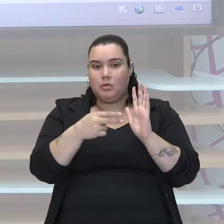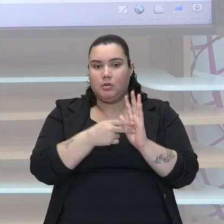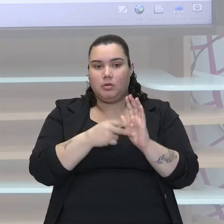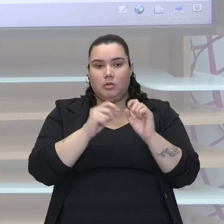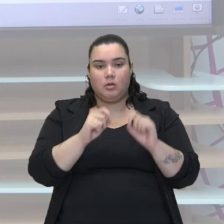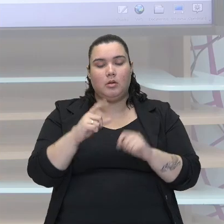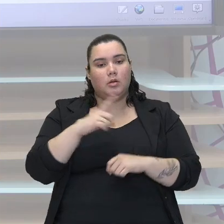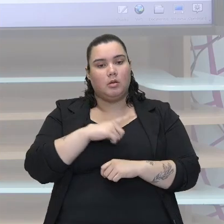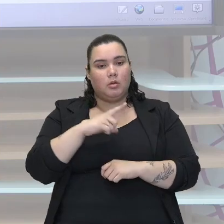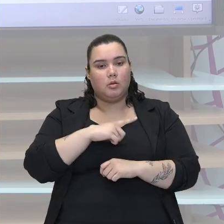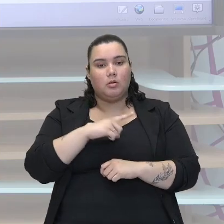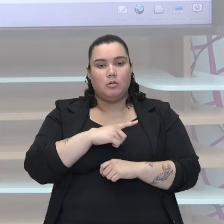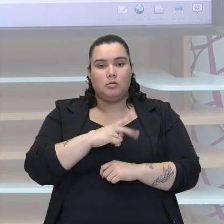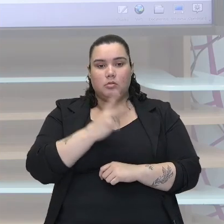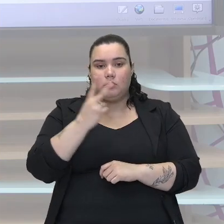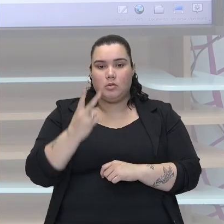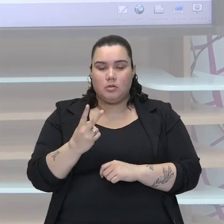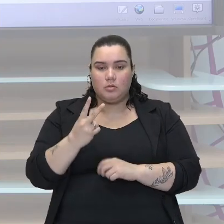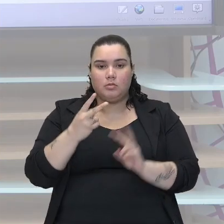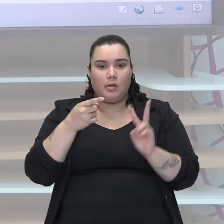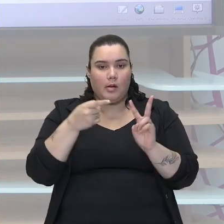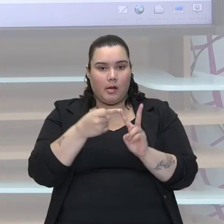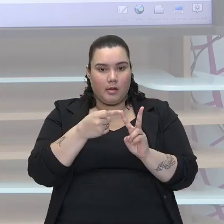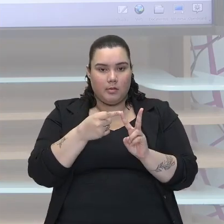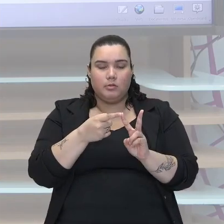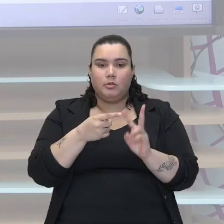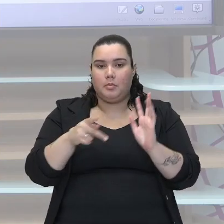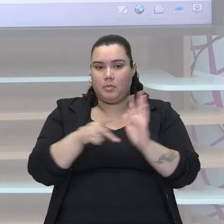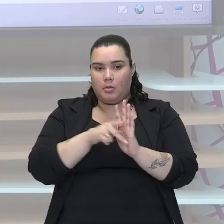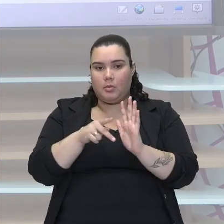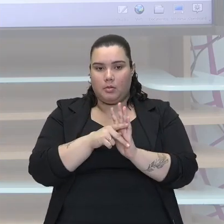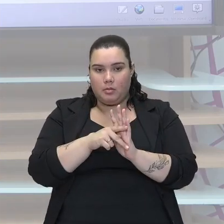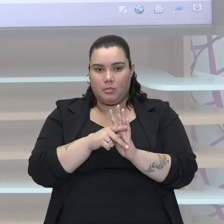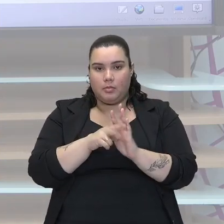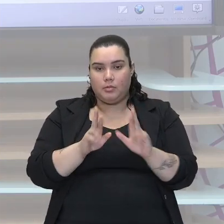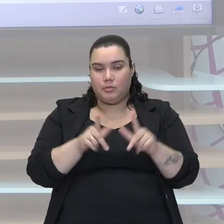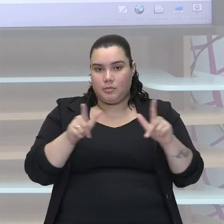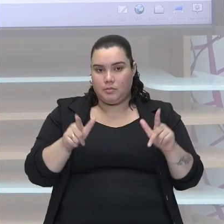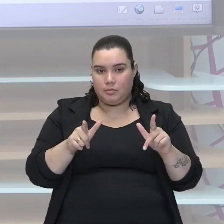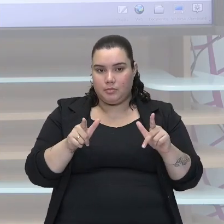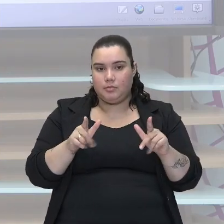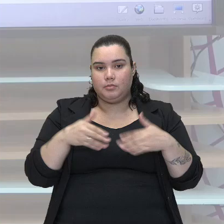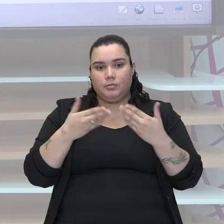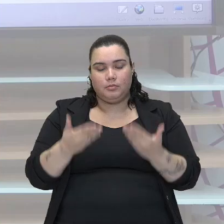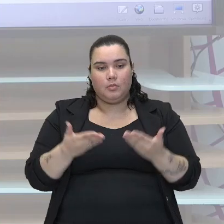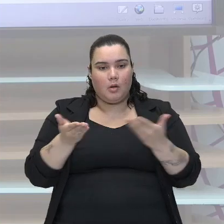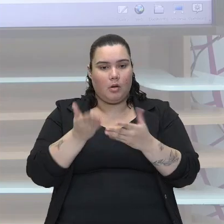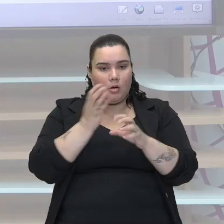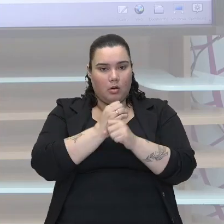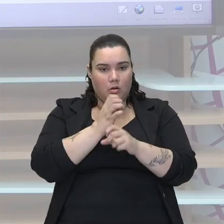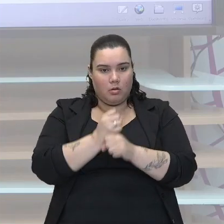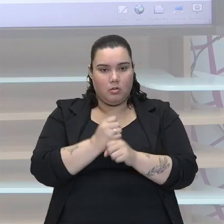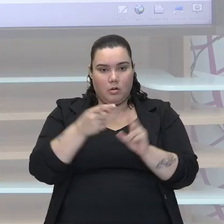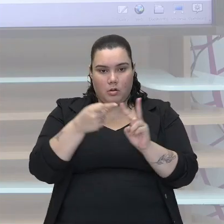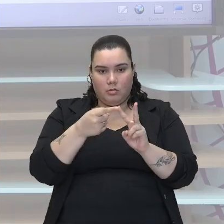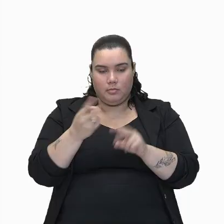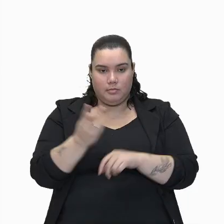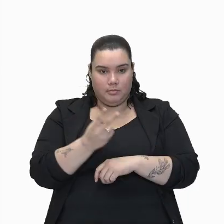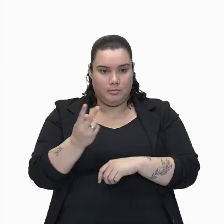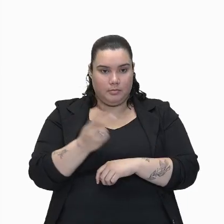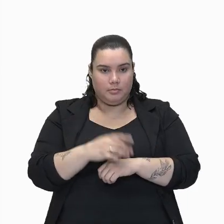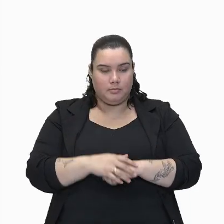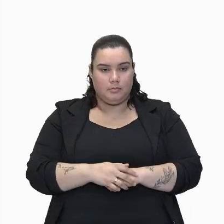significa que a gente vai ter duas raízes reais distintas. Então, agora a gente vai calcular o valor dessas